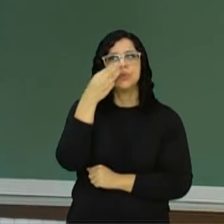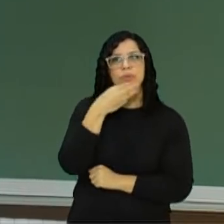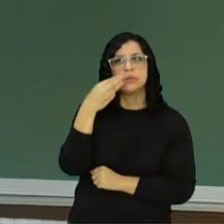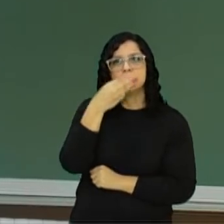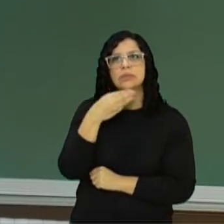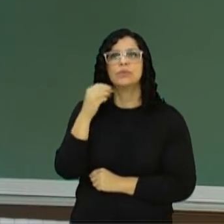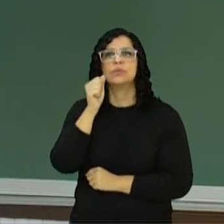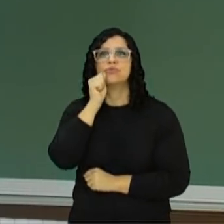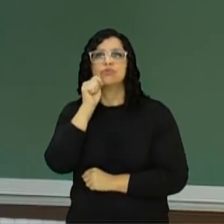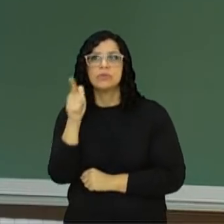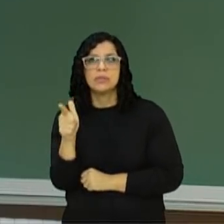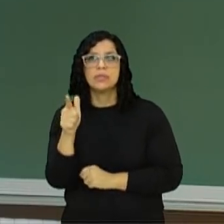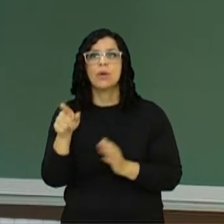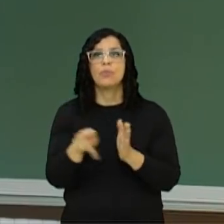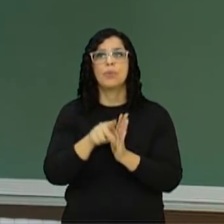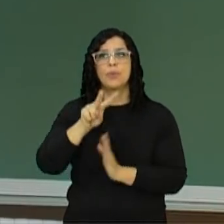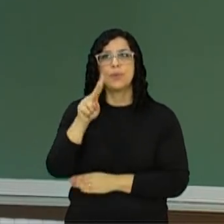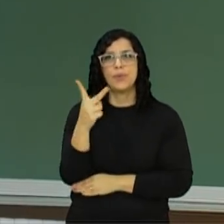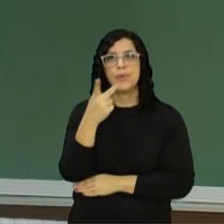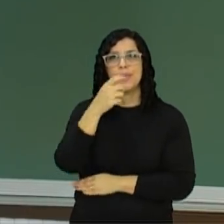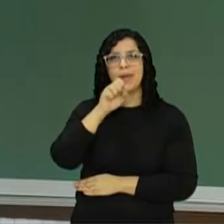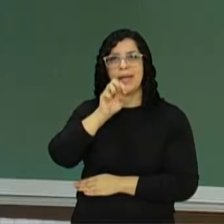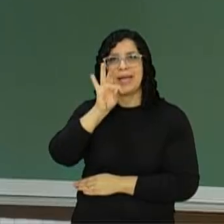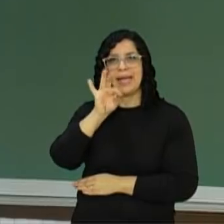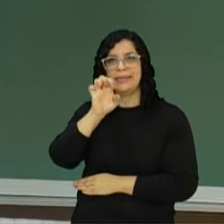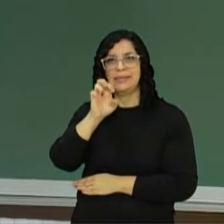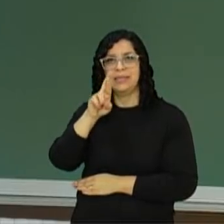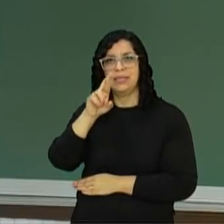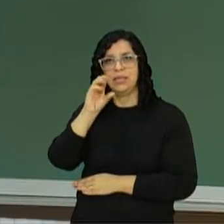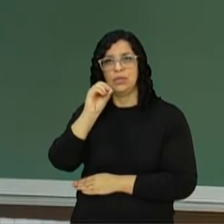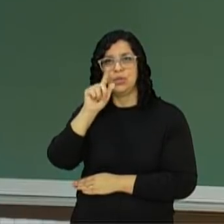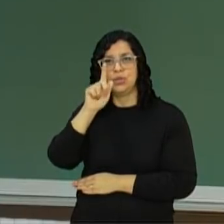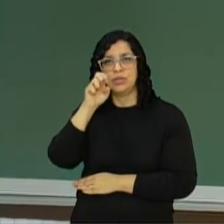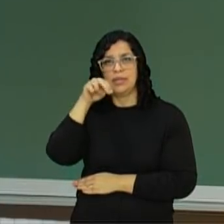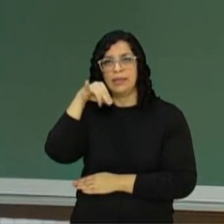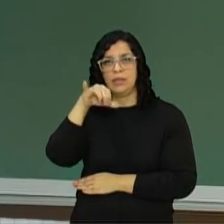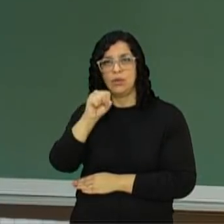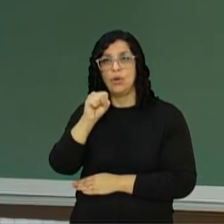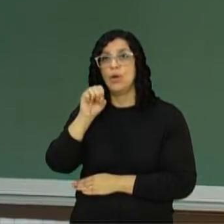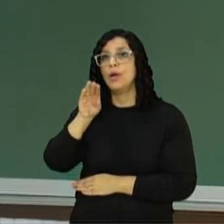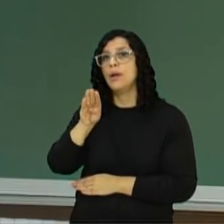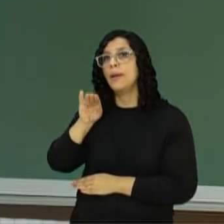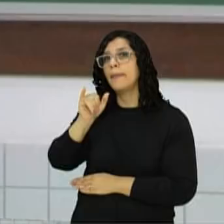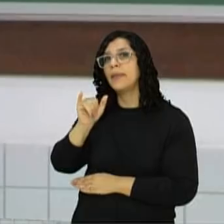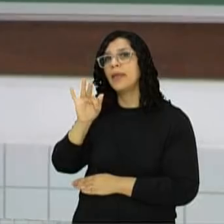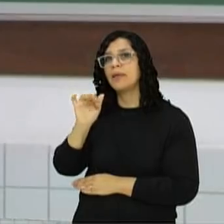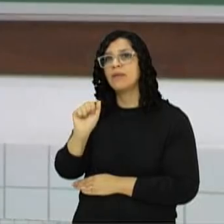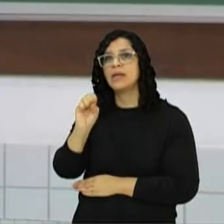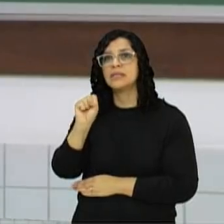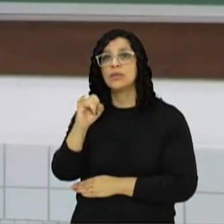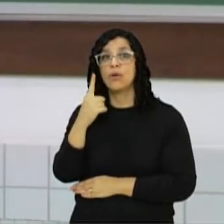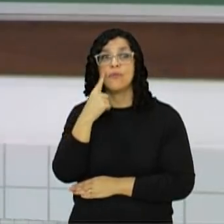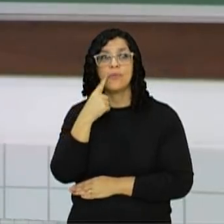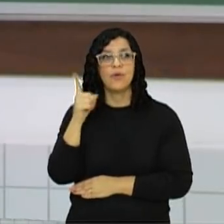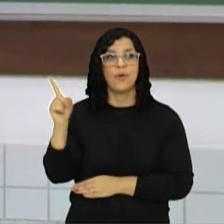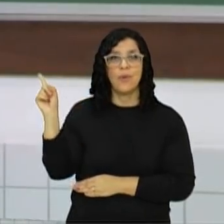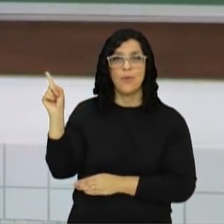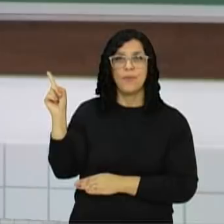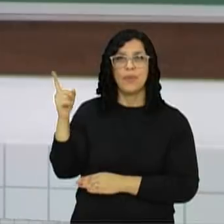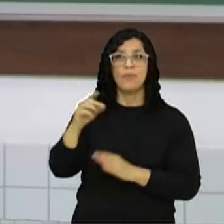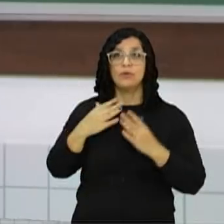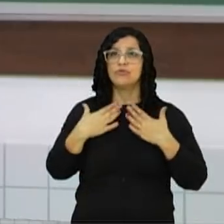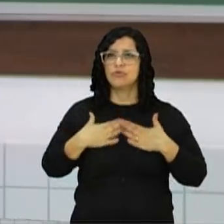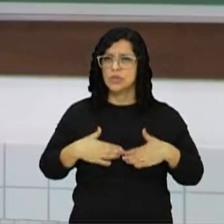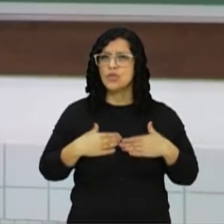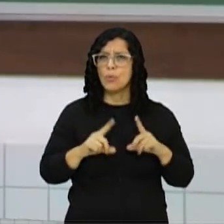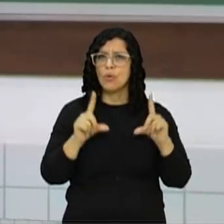um sistema heterogêneo do tipo bifásico. Vamos lá ver como que ficou? Então acompanhem comigo. Deu para